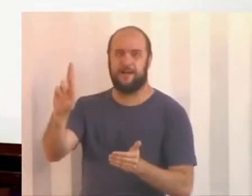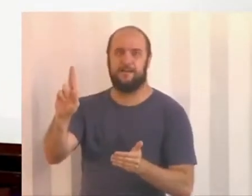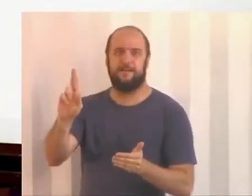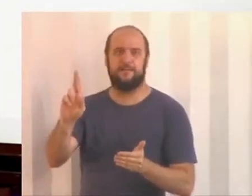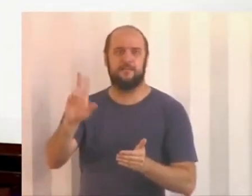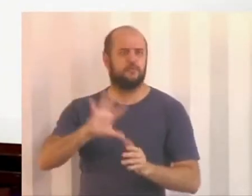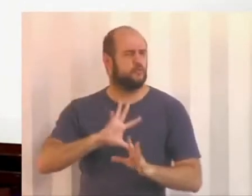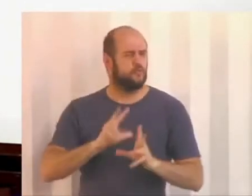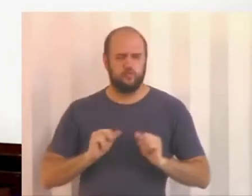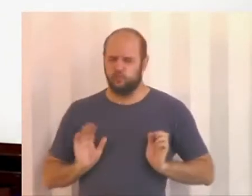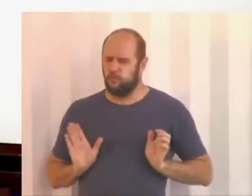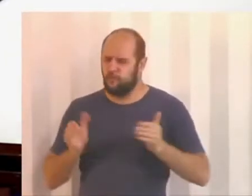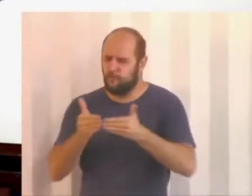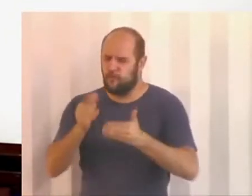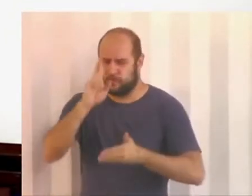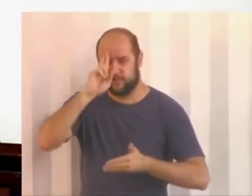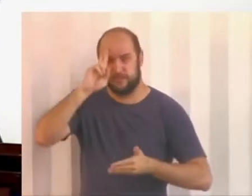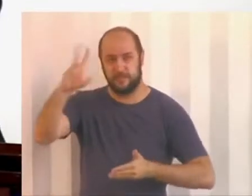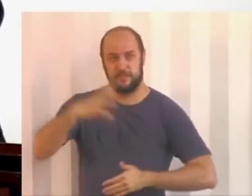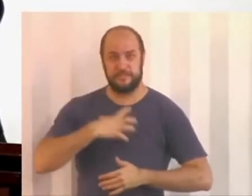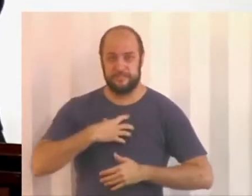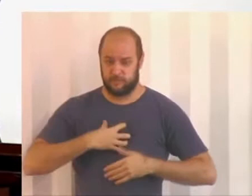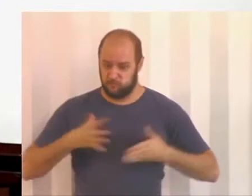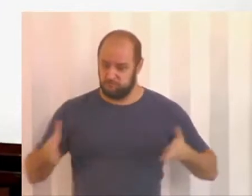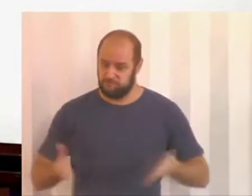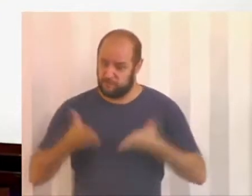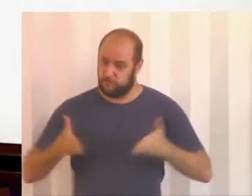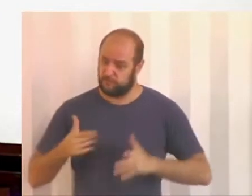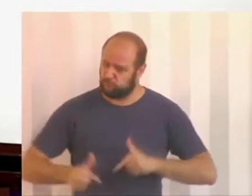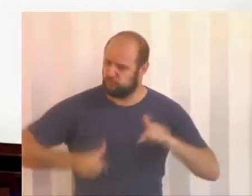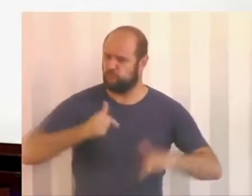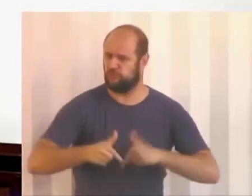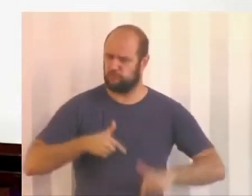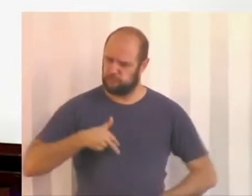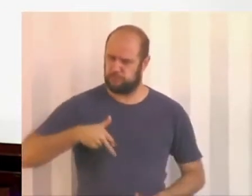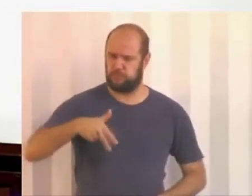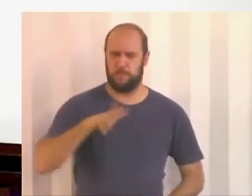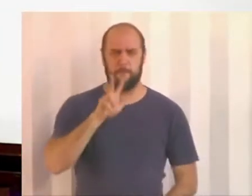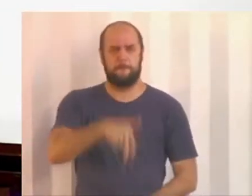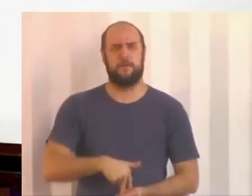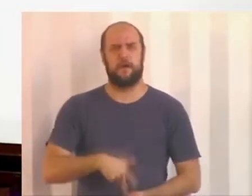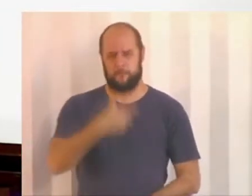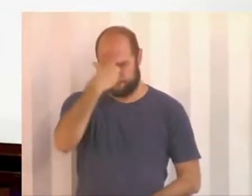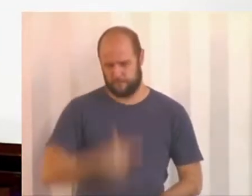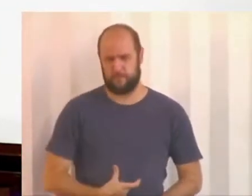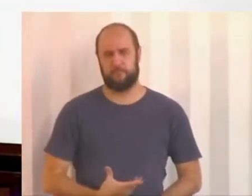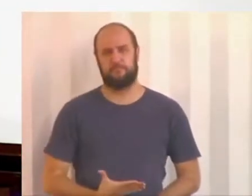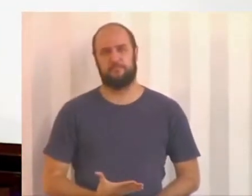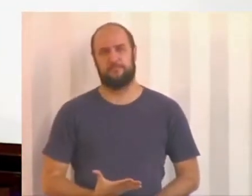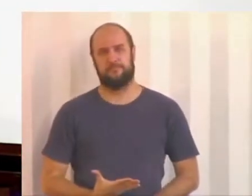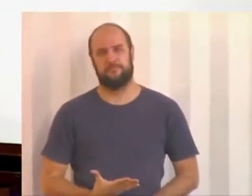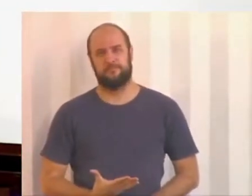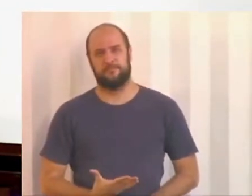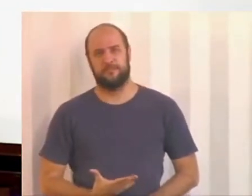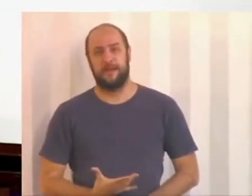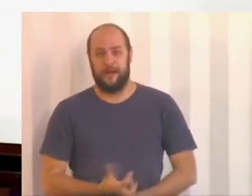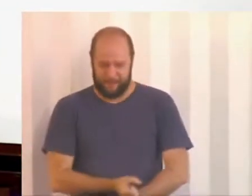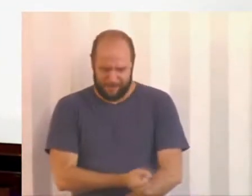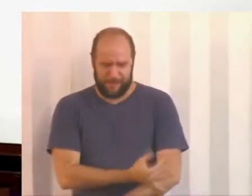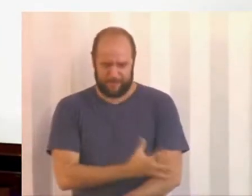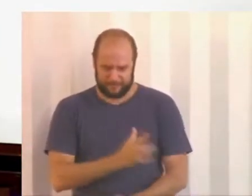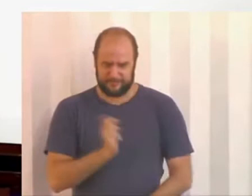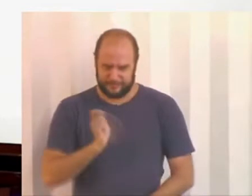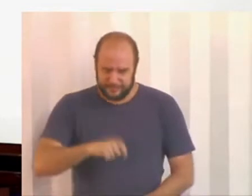para o Senhor vão ser motivações para você agir, porque você não age se você não sentir, você age se de fato